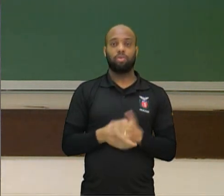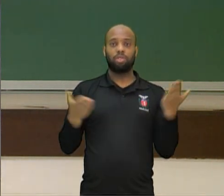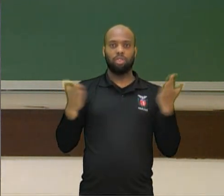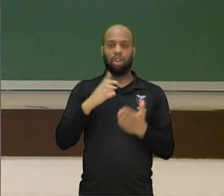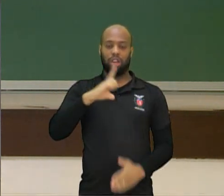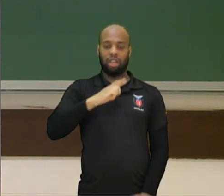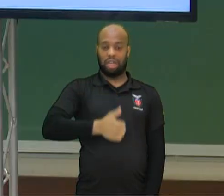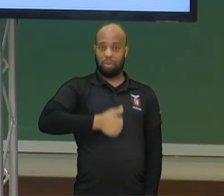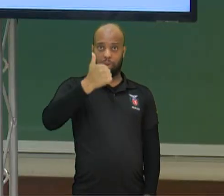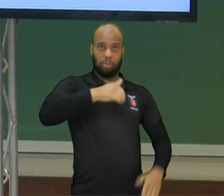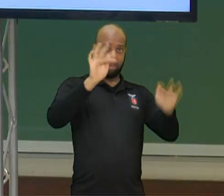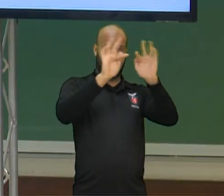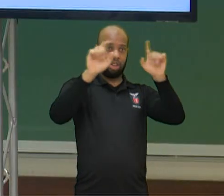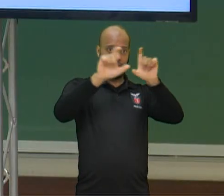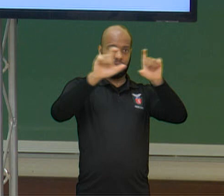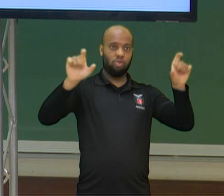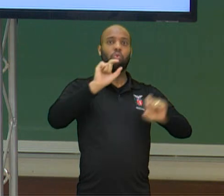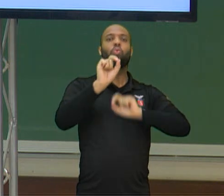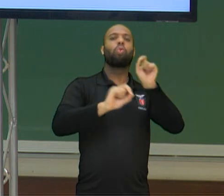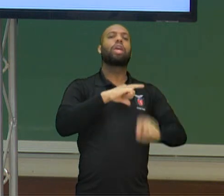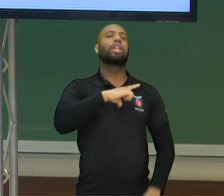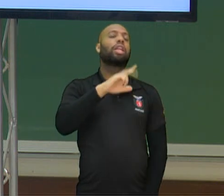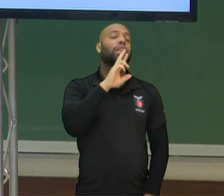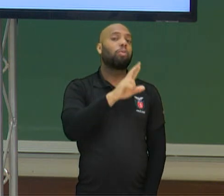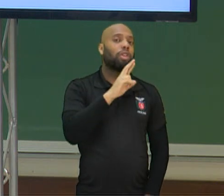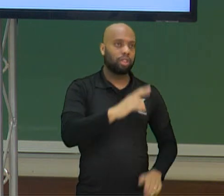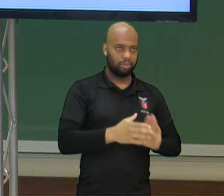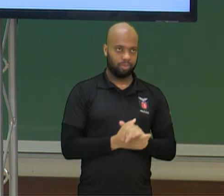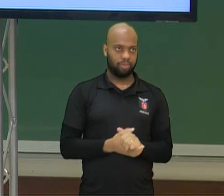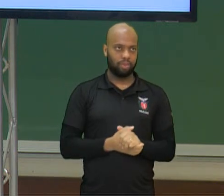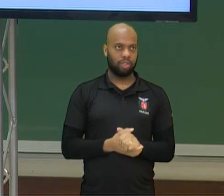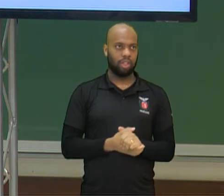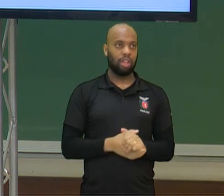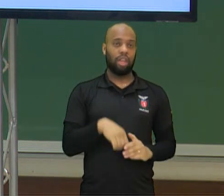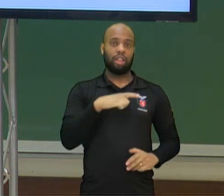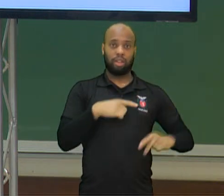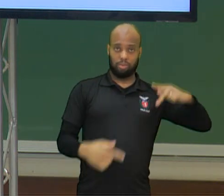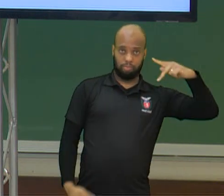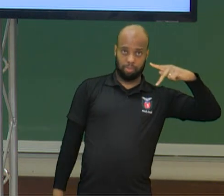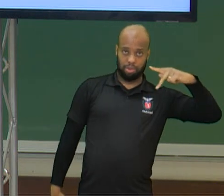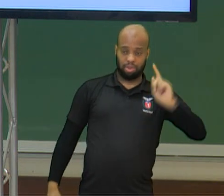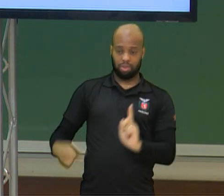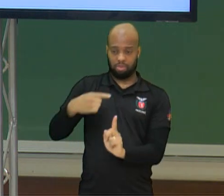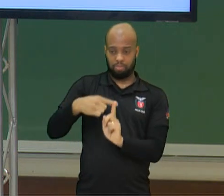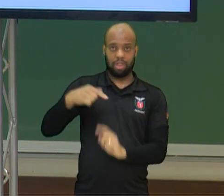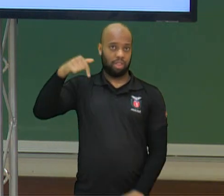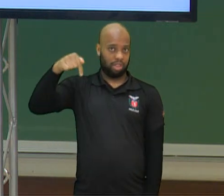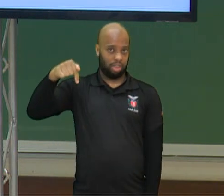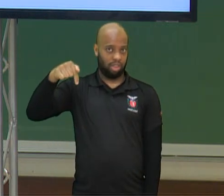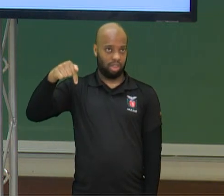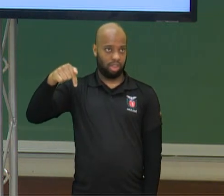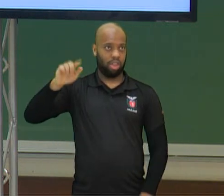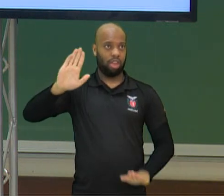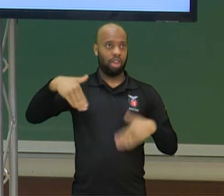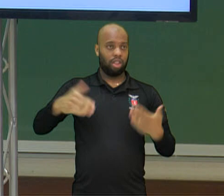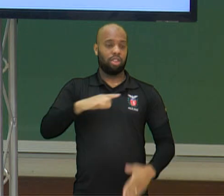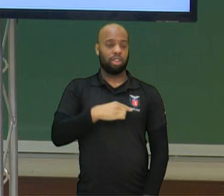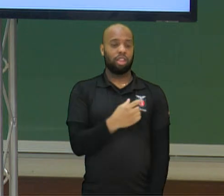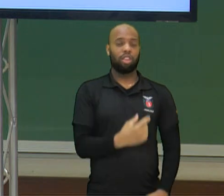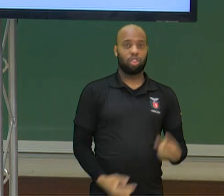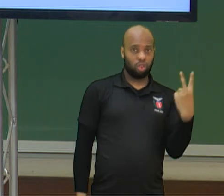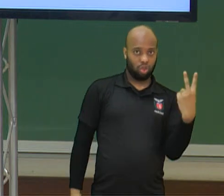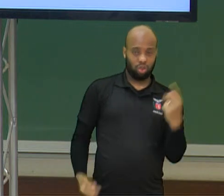nossa primeira formulazinha, o que que nos resultou? P mais Q, no caso 2